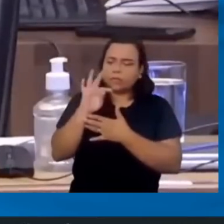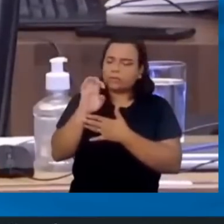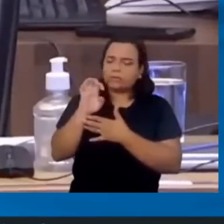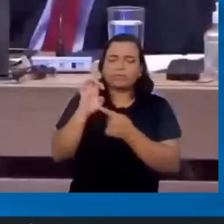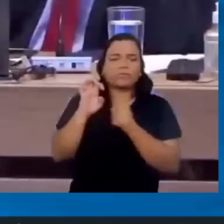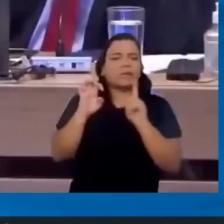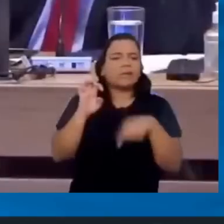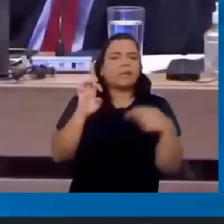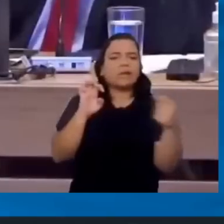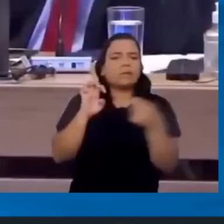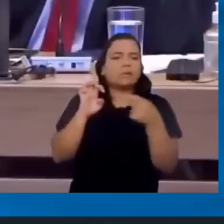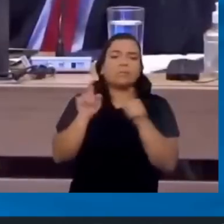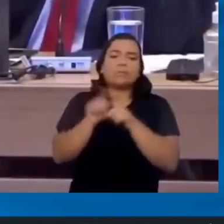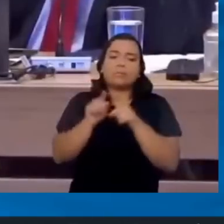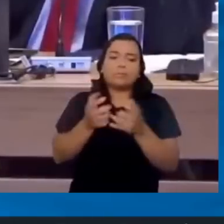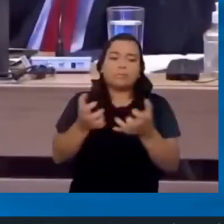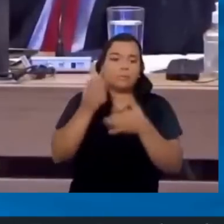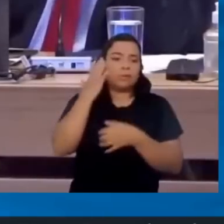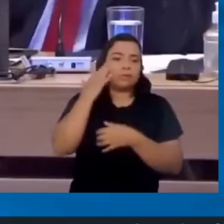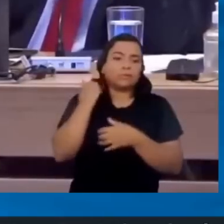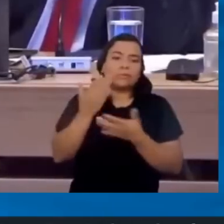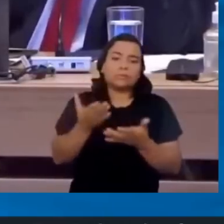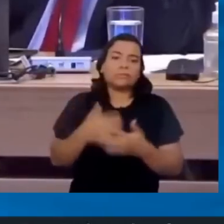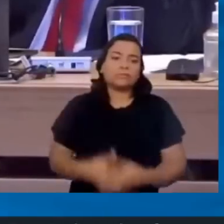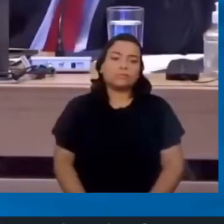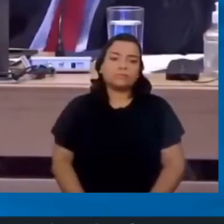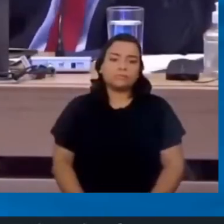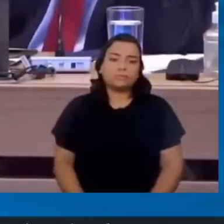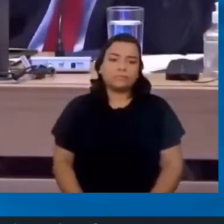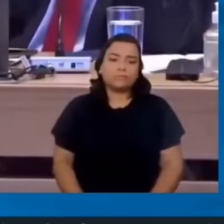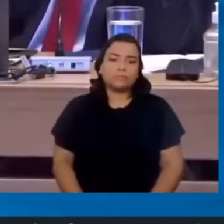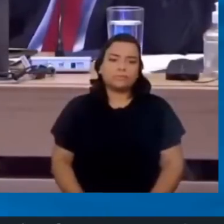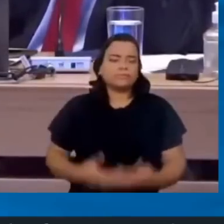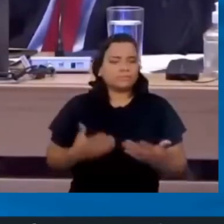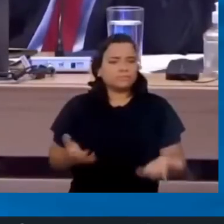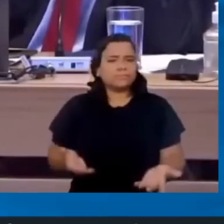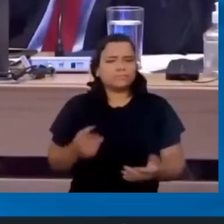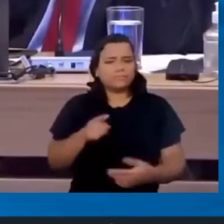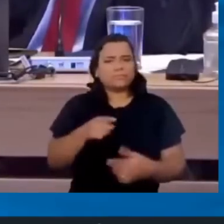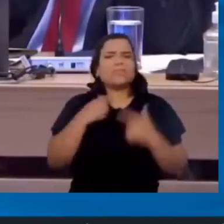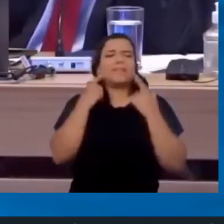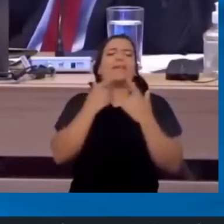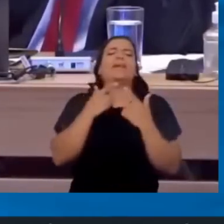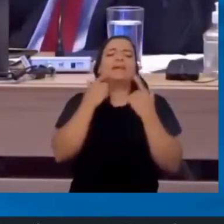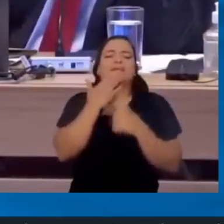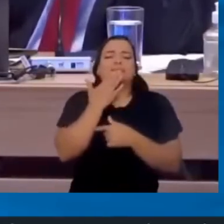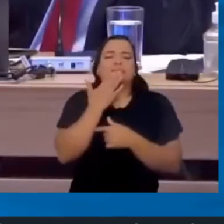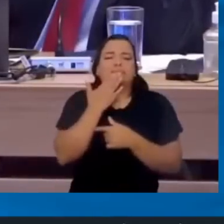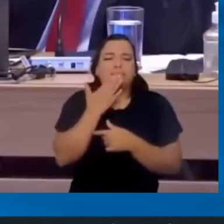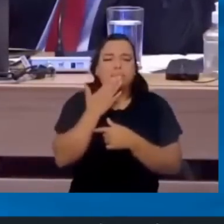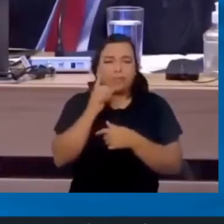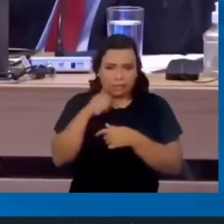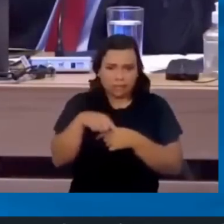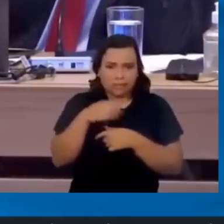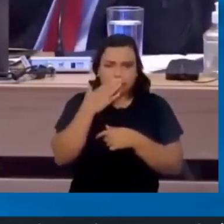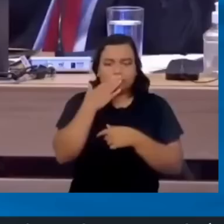É isso que eu queria saber. Quer dizer, o que o senhor fazia? O senhor é debochado mesmo. É? Não, eu não estou debochando.